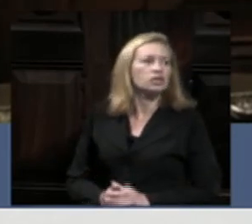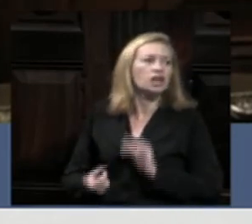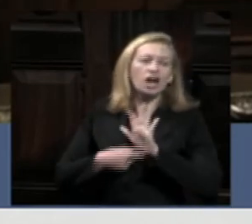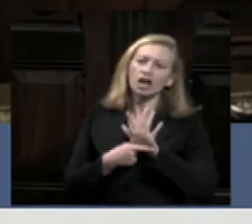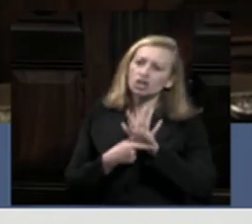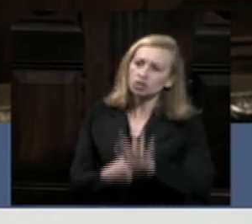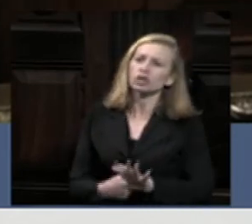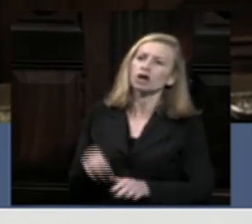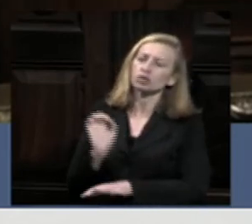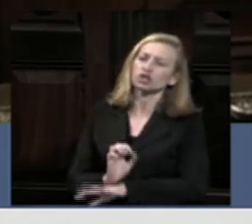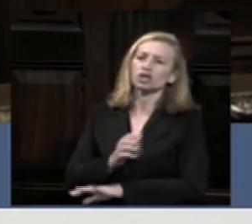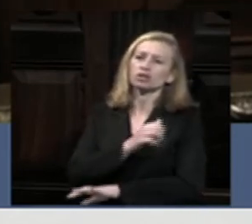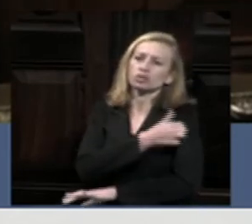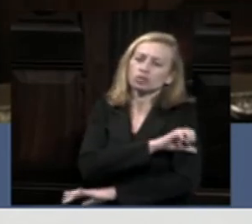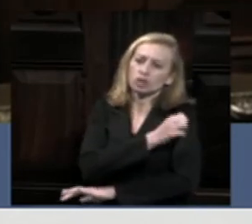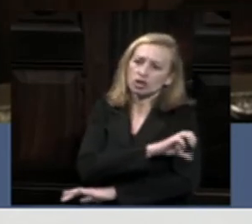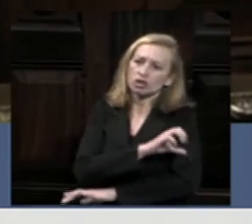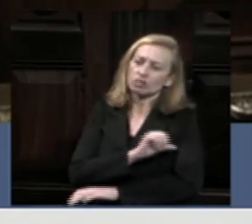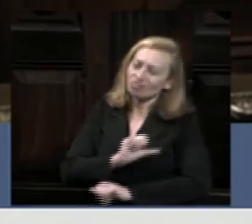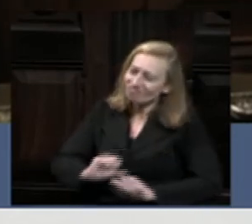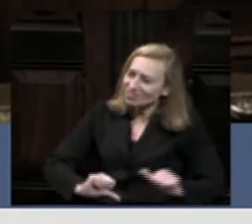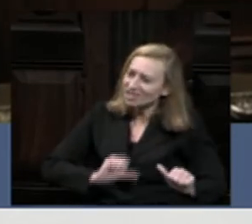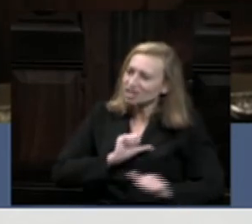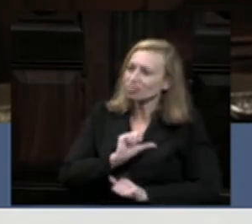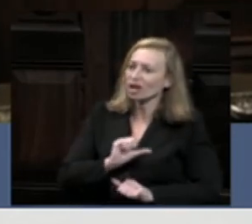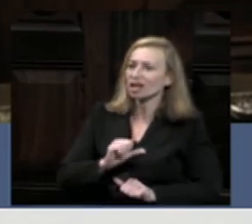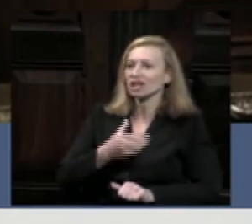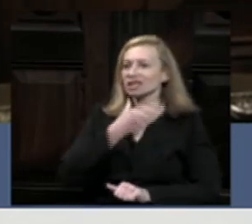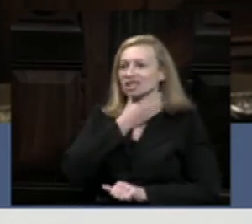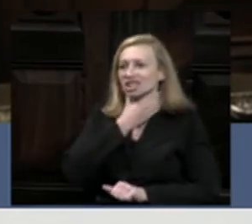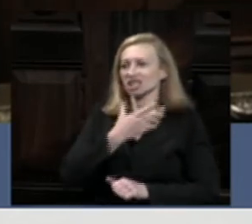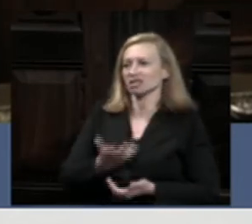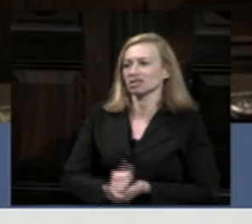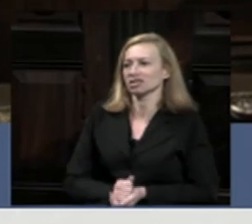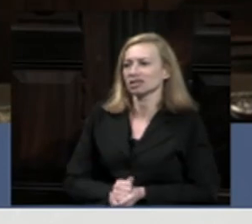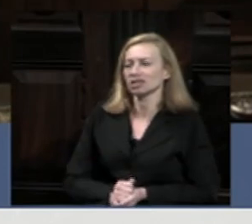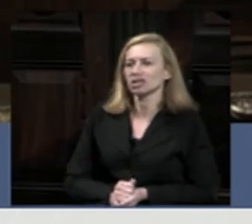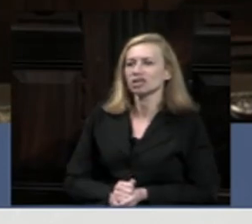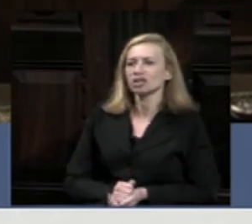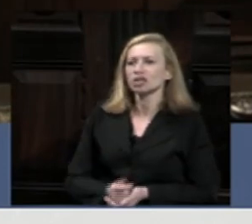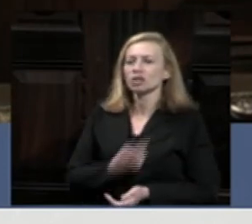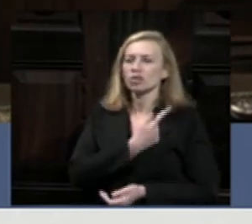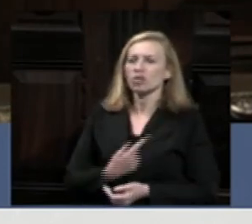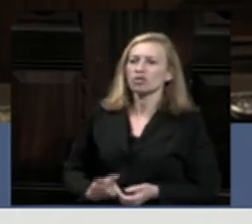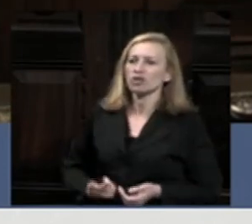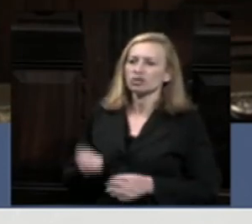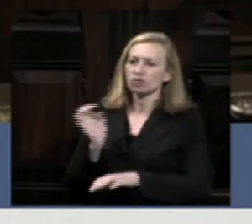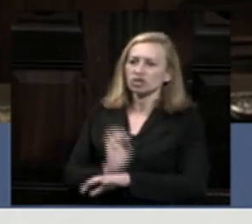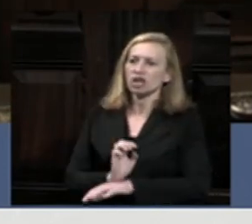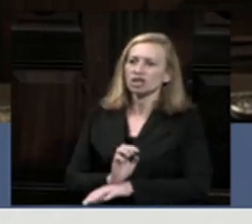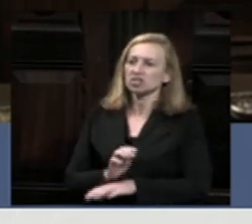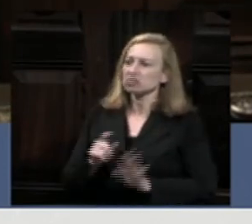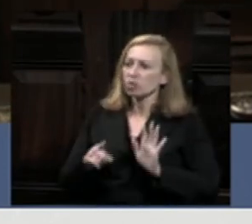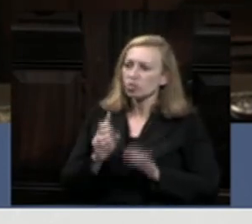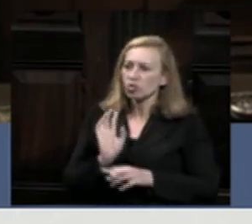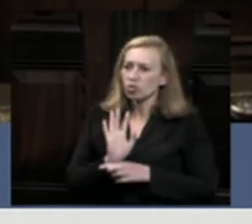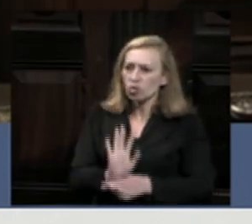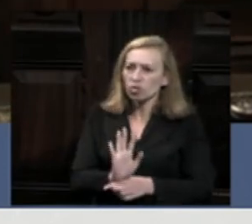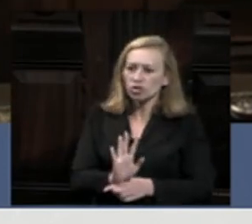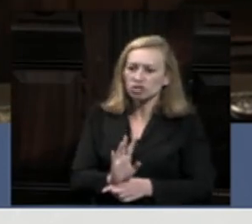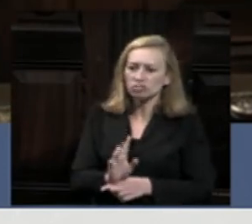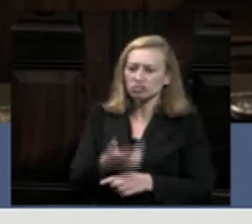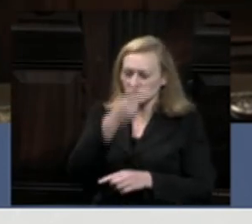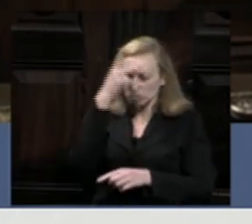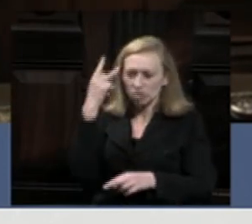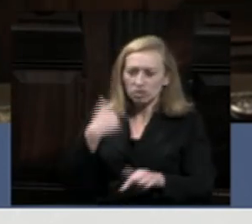ajudar o Estado do Rio a mudar essa crise. Um governo do Estado que não cuida do servidor público, um governo